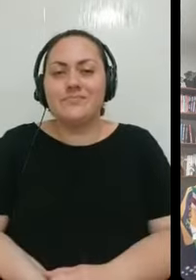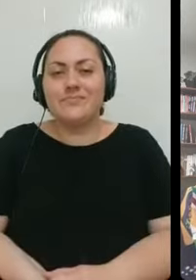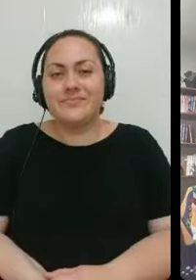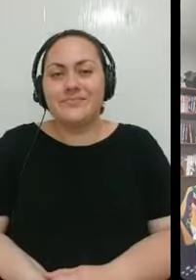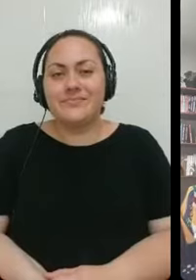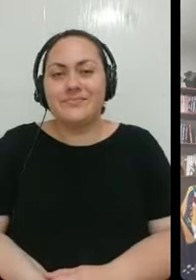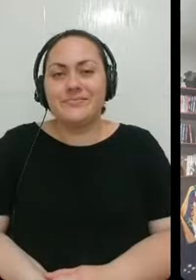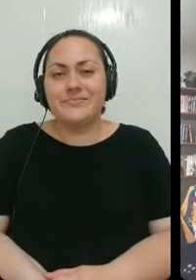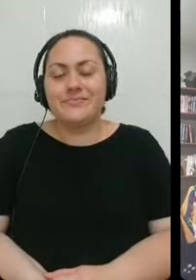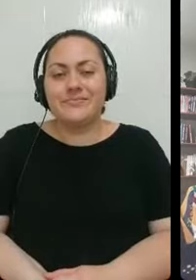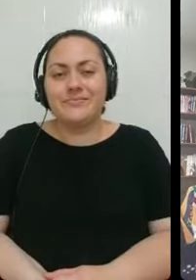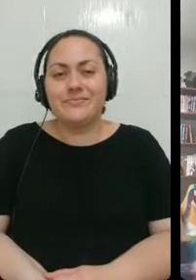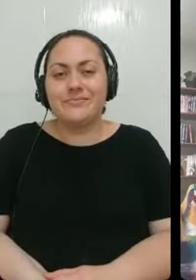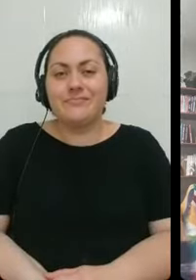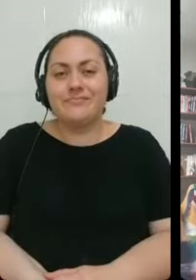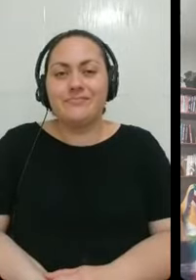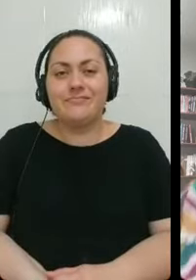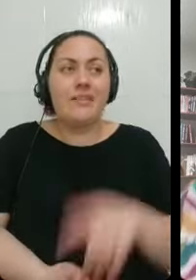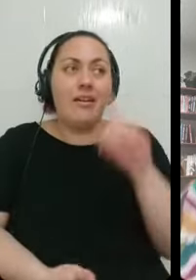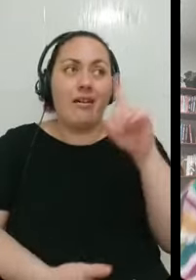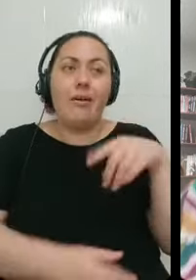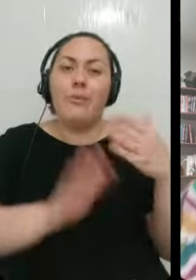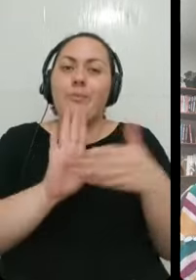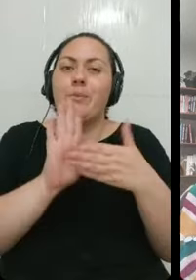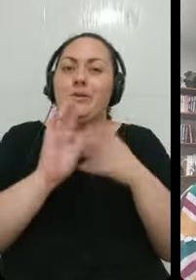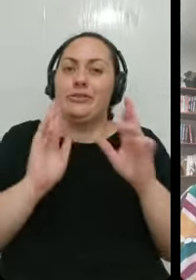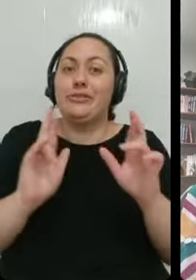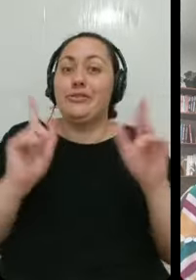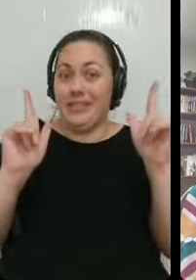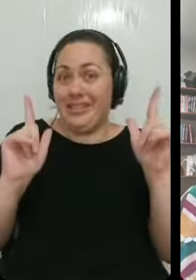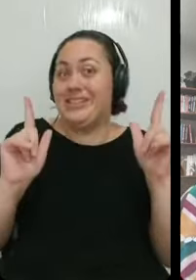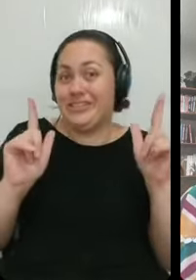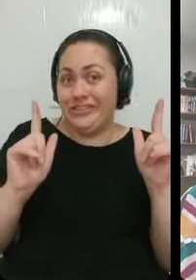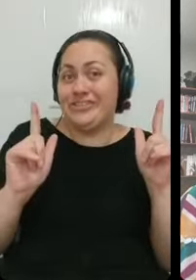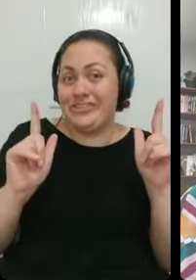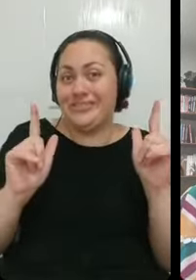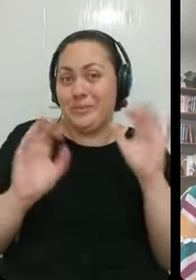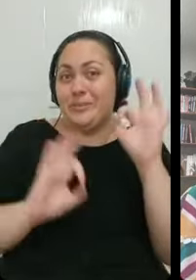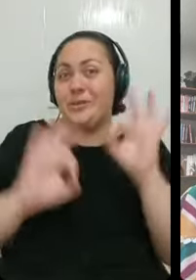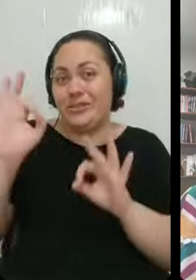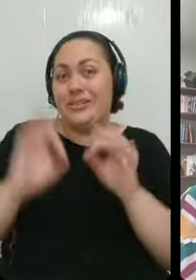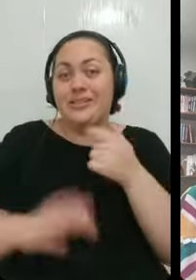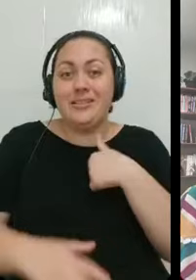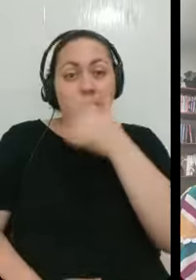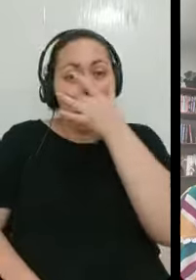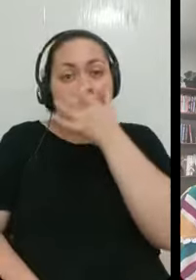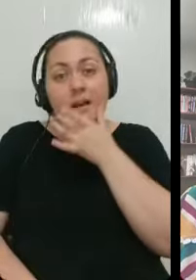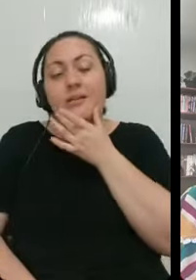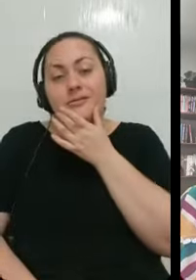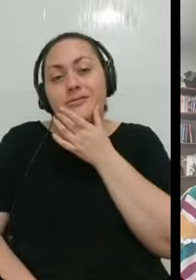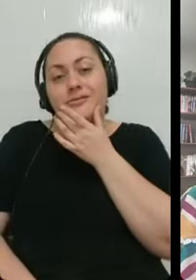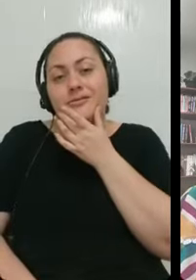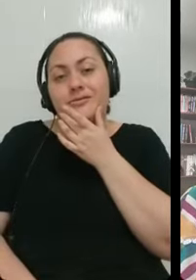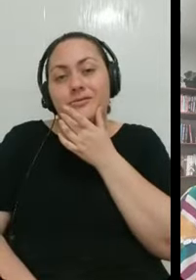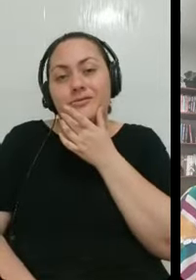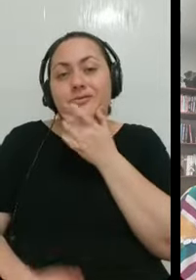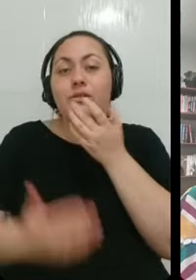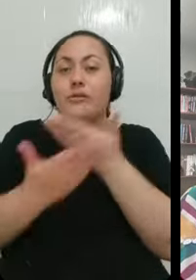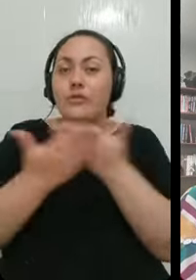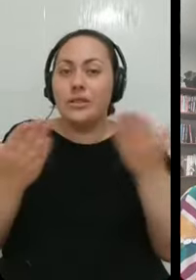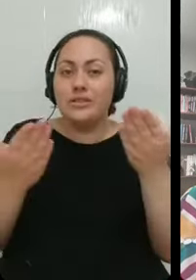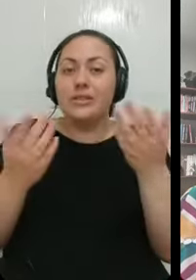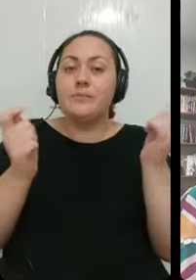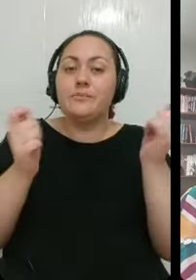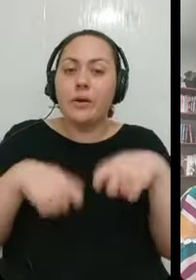é um diferencial, assim, né, do projeto de extensão. E acho que vocês, né, trazendo essa informação